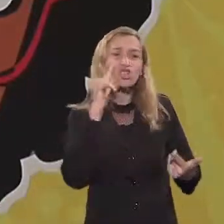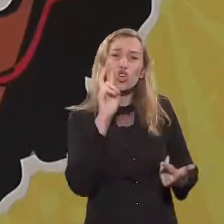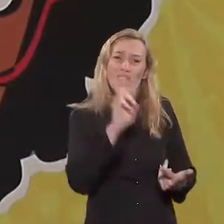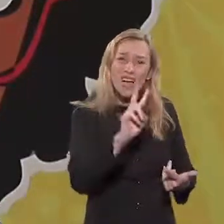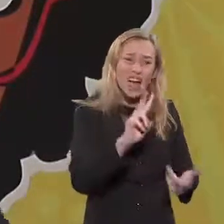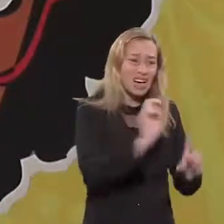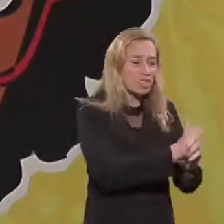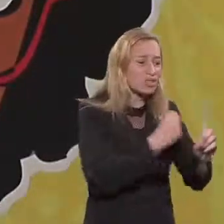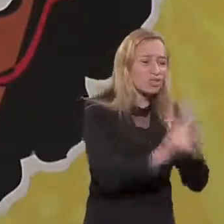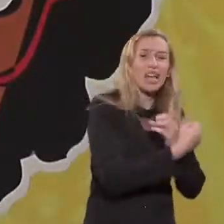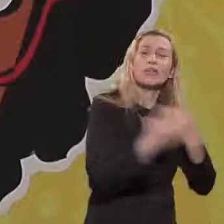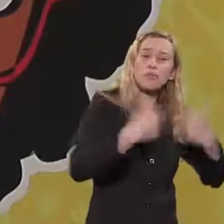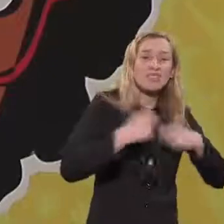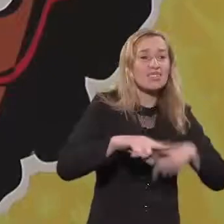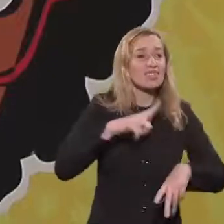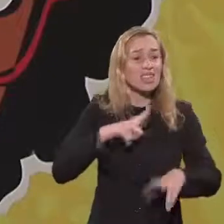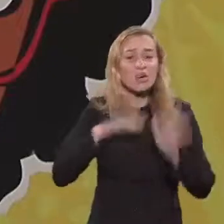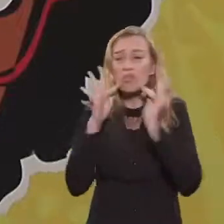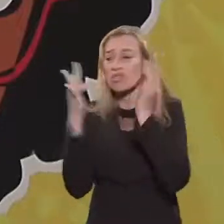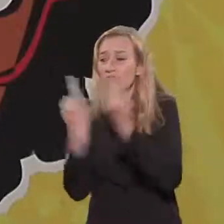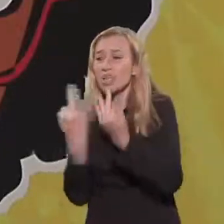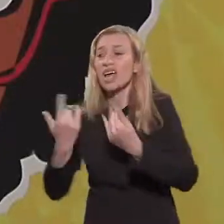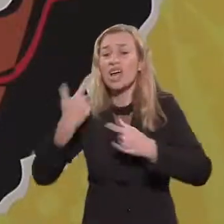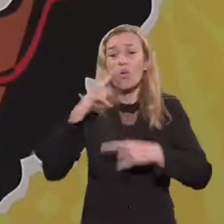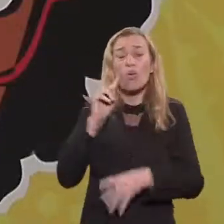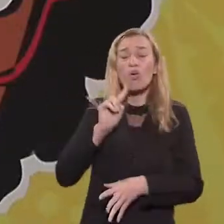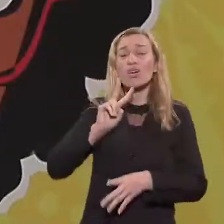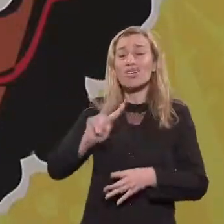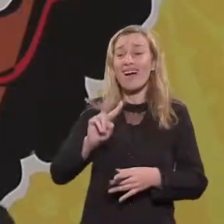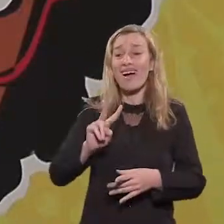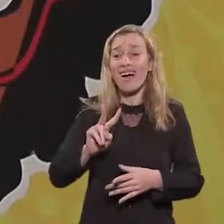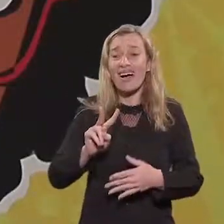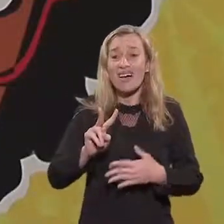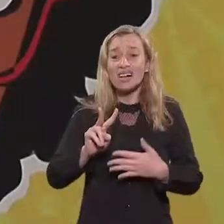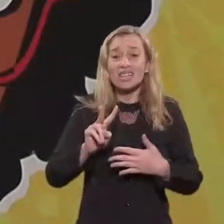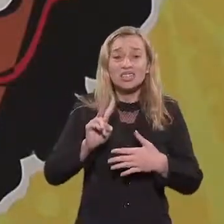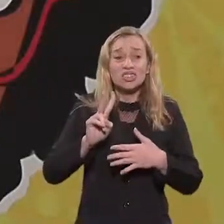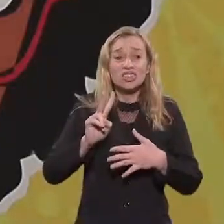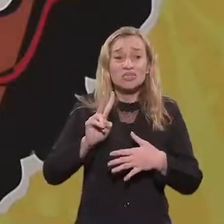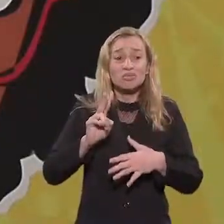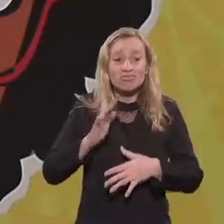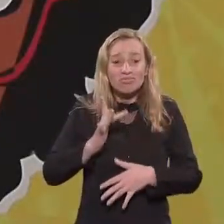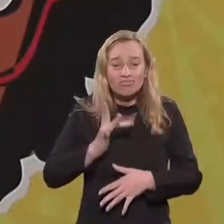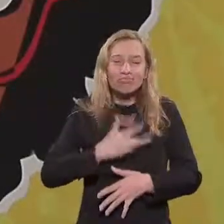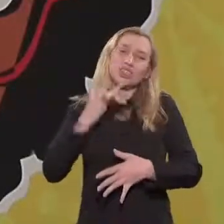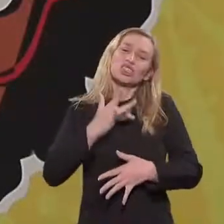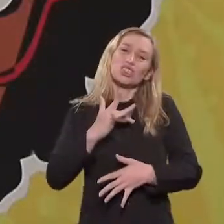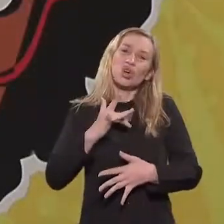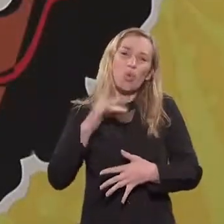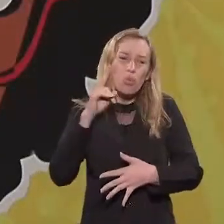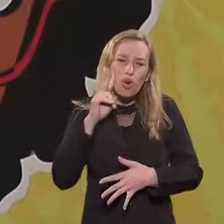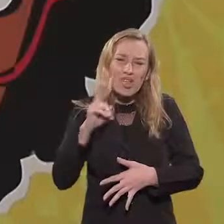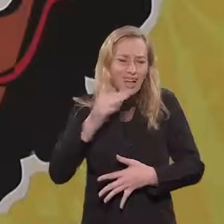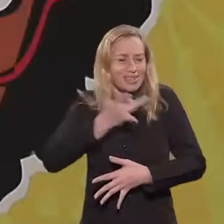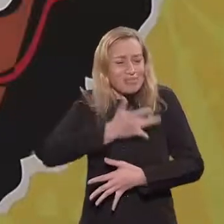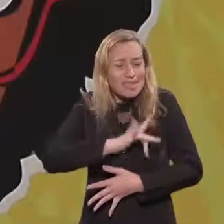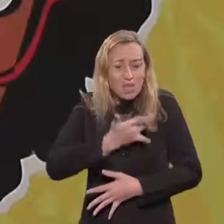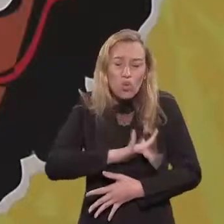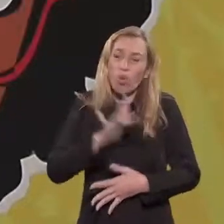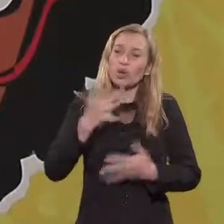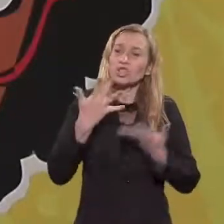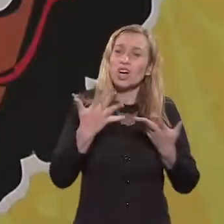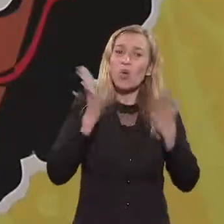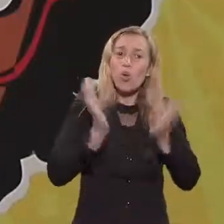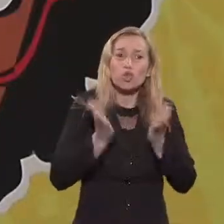esse olhar que a sociedade precisa ter com essa família, é um olhar de compaixão, né, mas é um olhar de